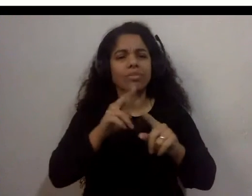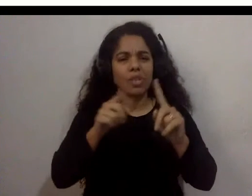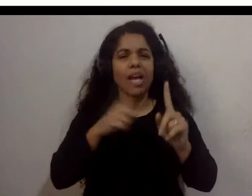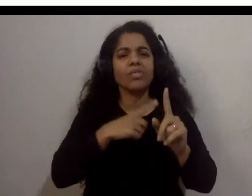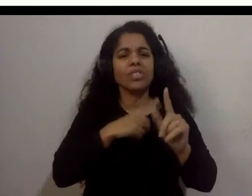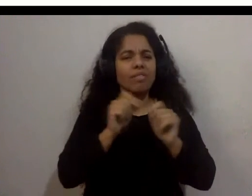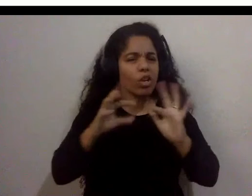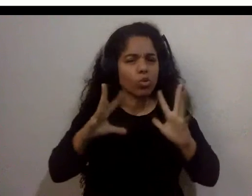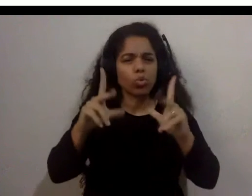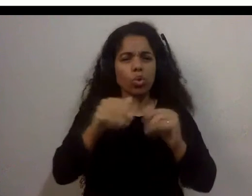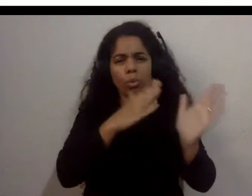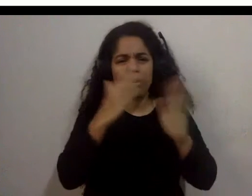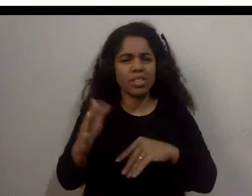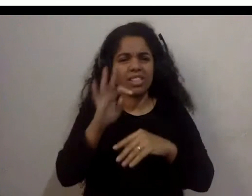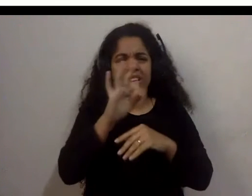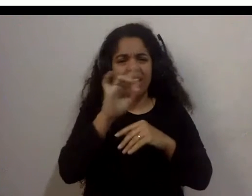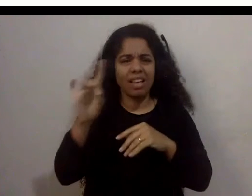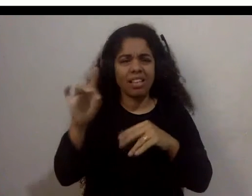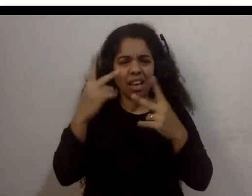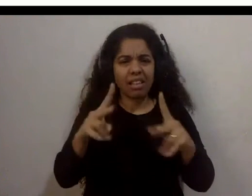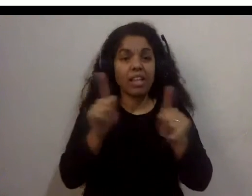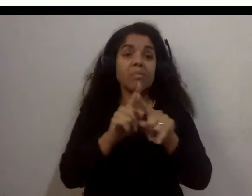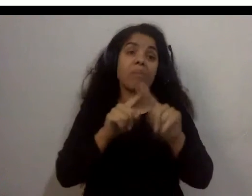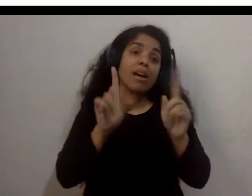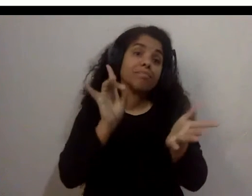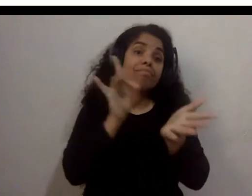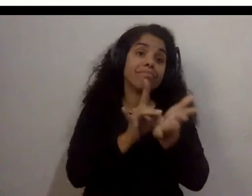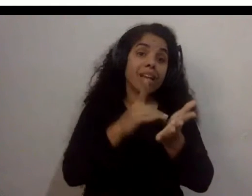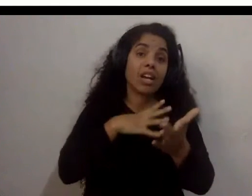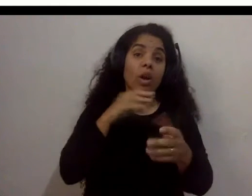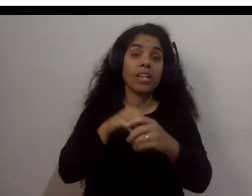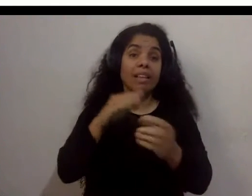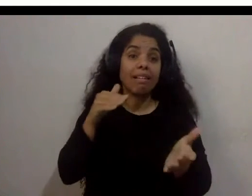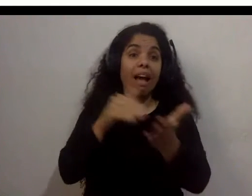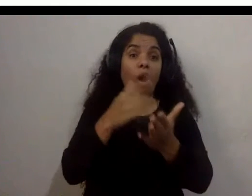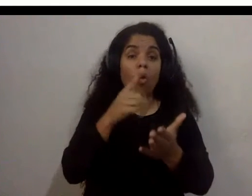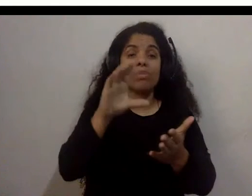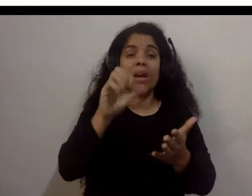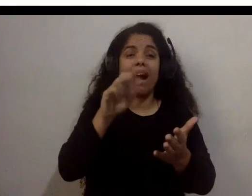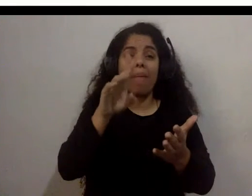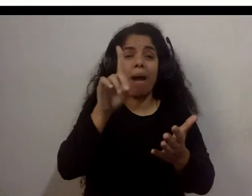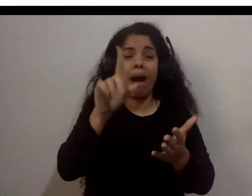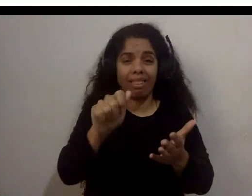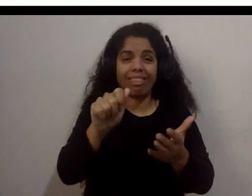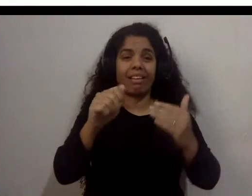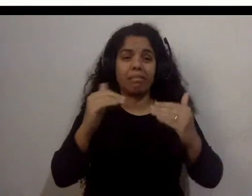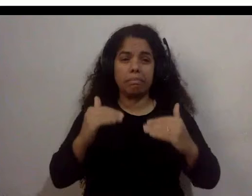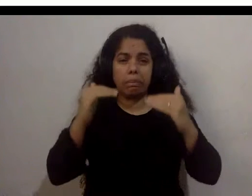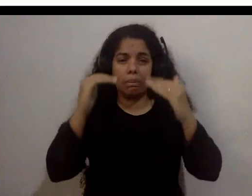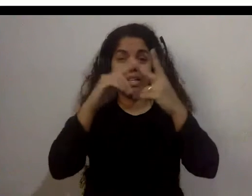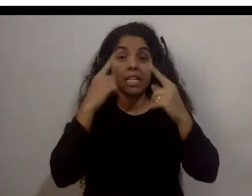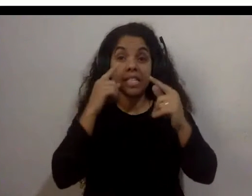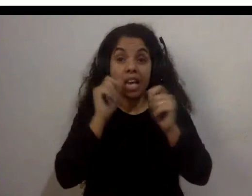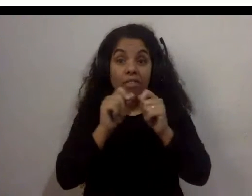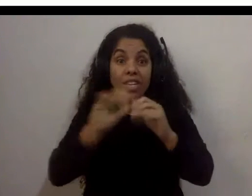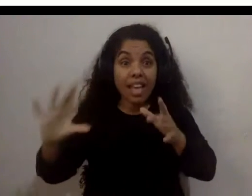tinha feito todo o processo de TDD ali em cima dele, mas na verdade, quando você chegava lá na última camada, vamos dizer assim, em que você ia realmente